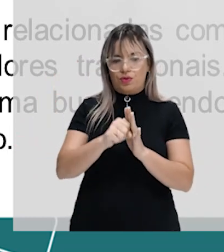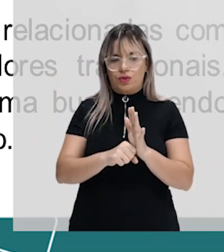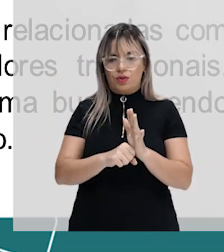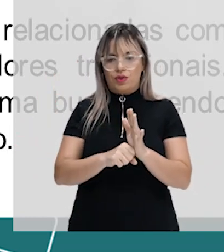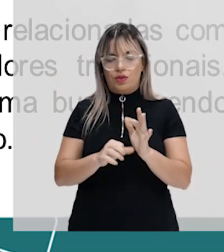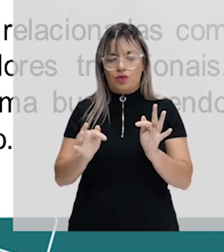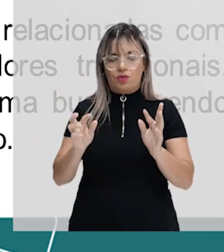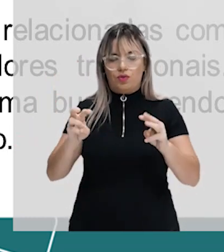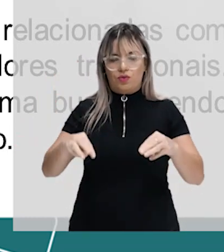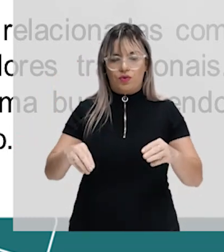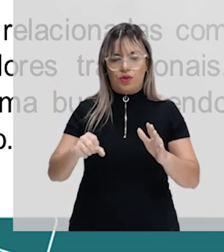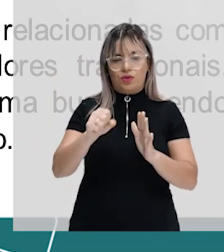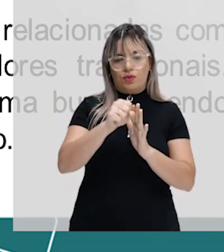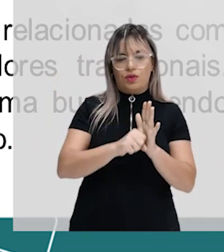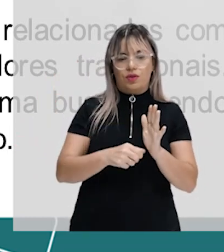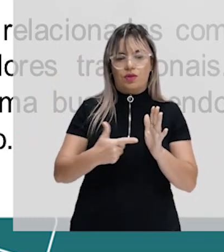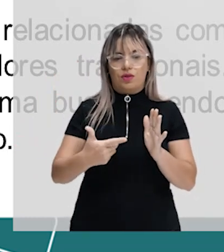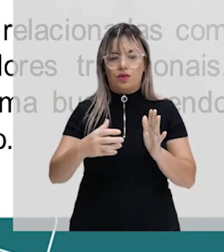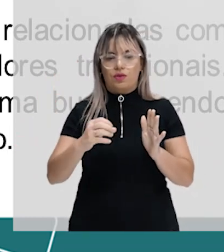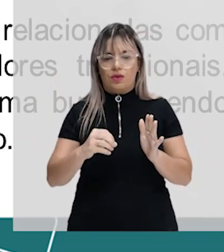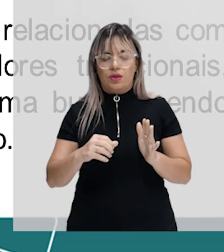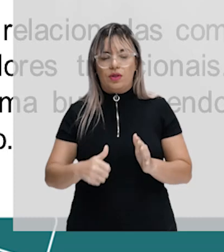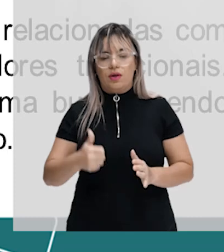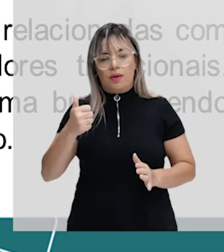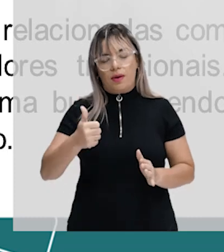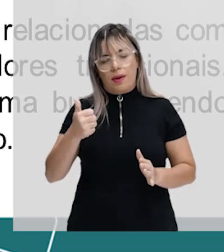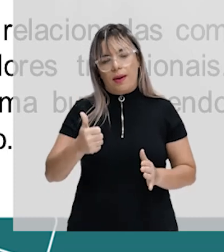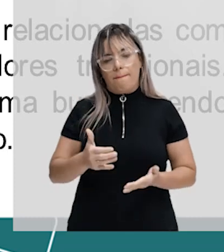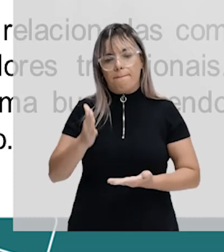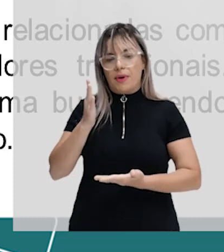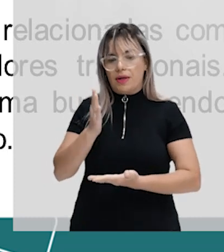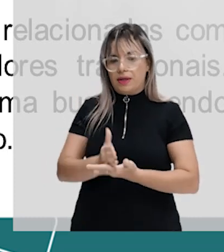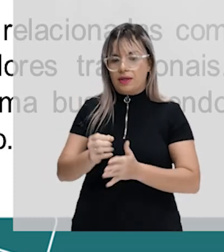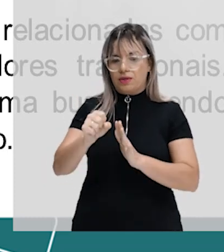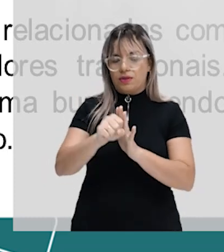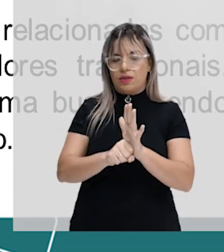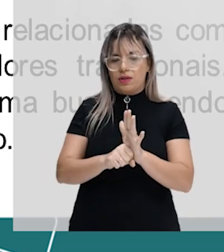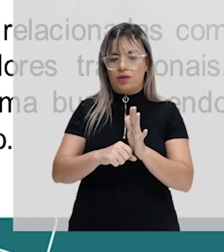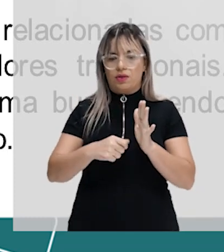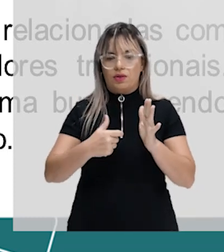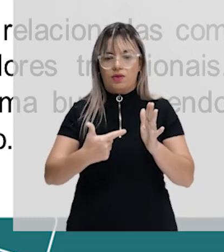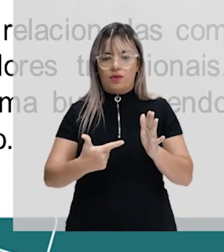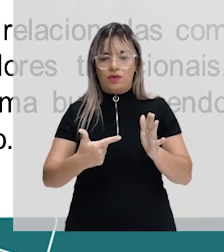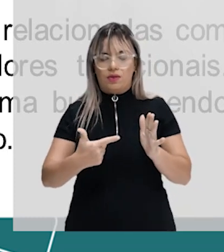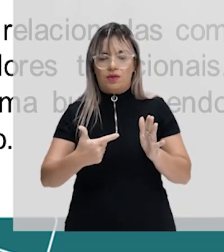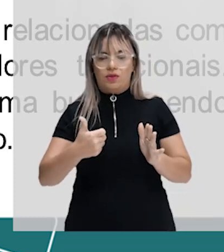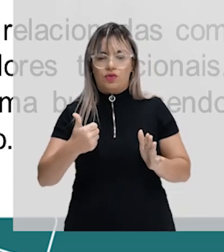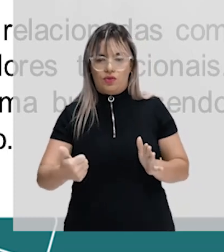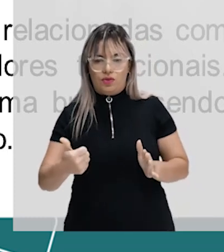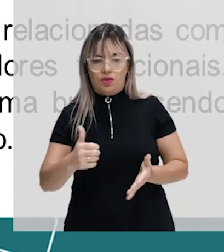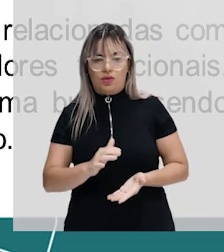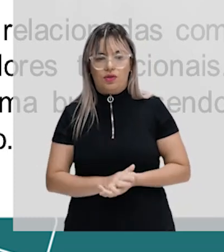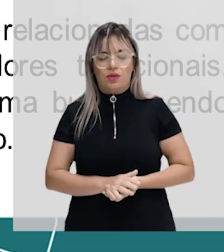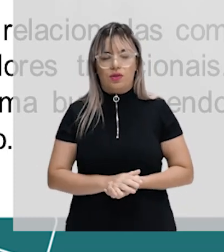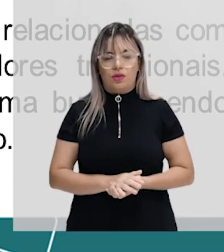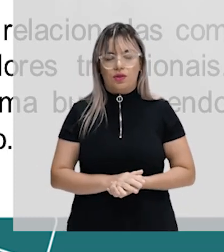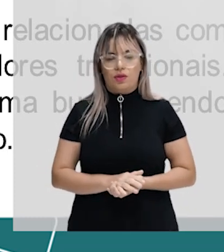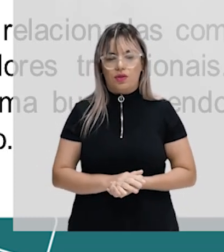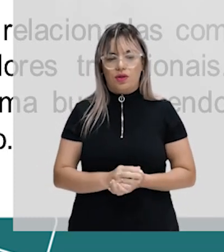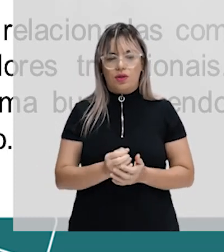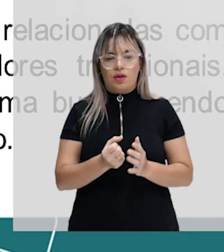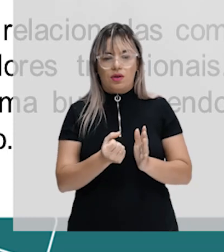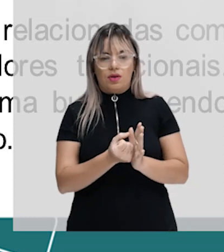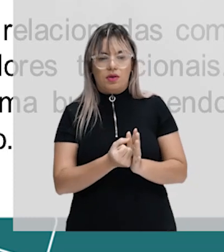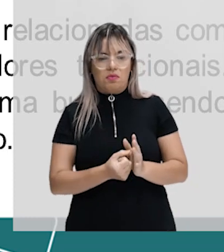do século XXI, sendo marcada por uma multiplicidade de tendências. Então, muitas características dessa literatura